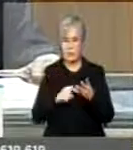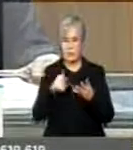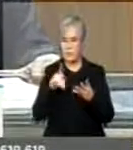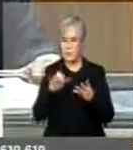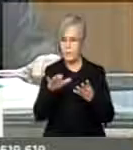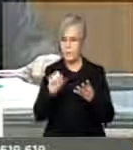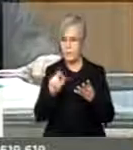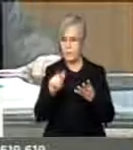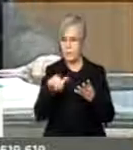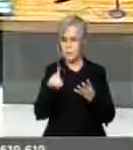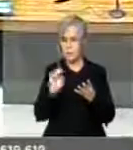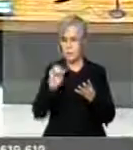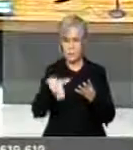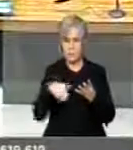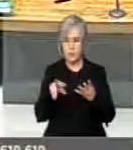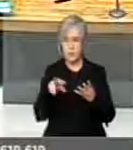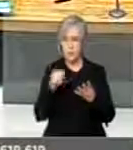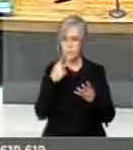liderança.